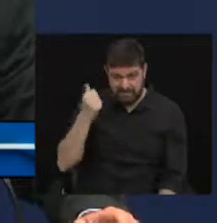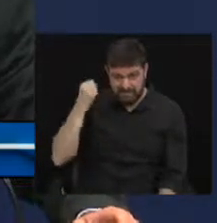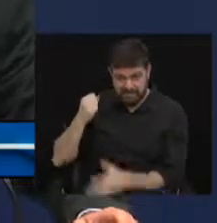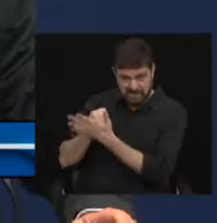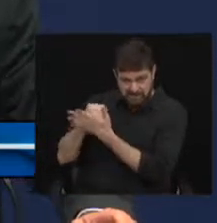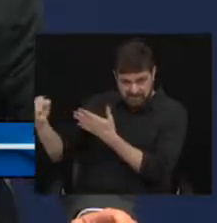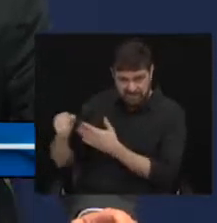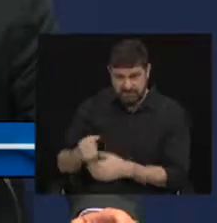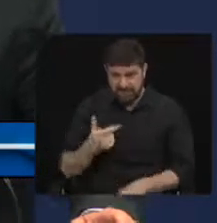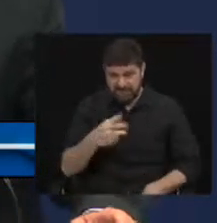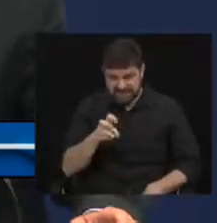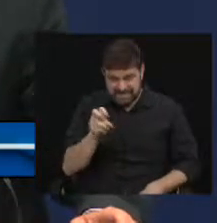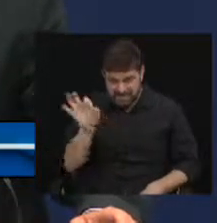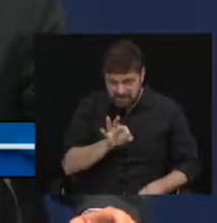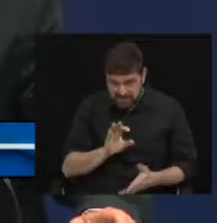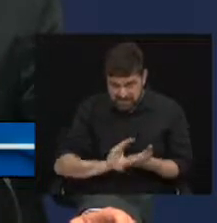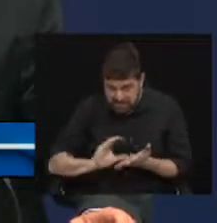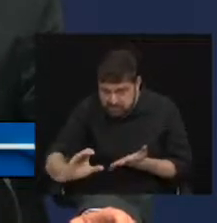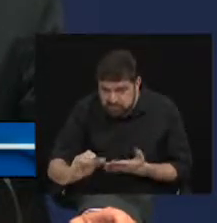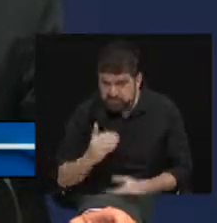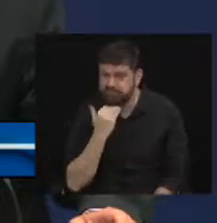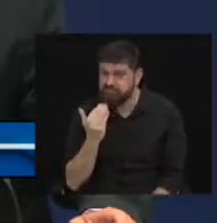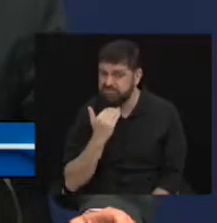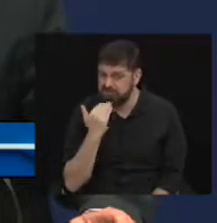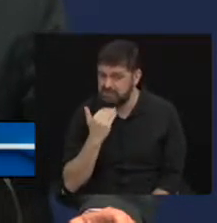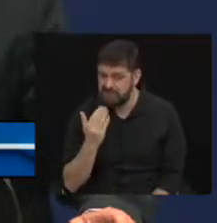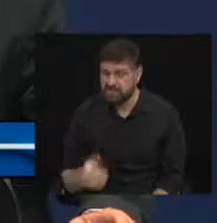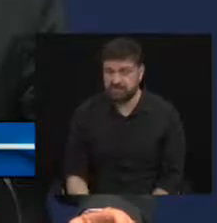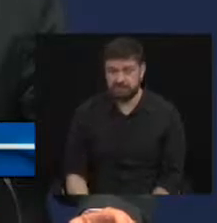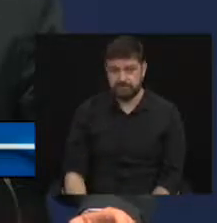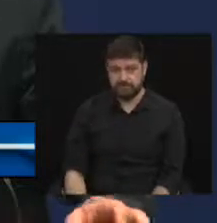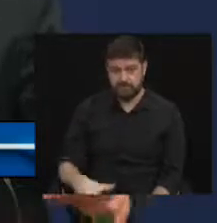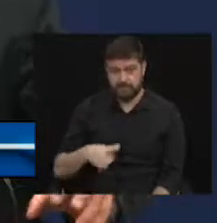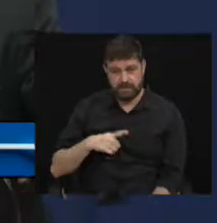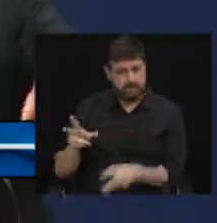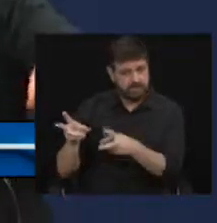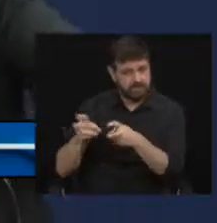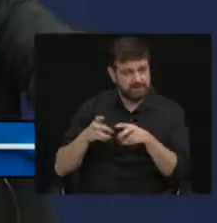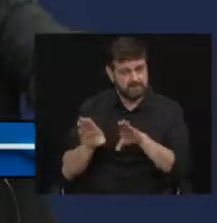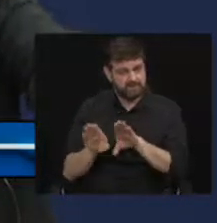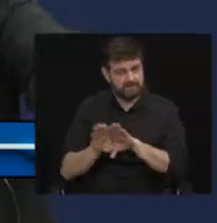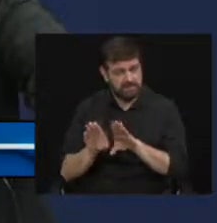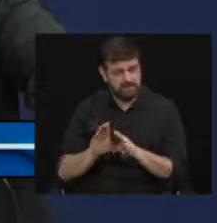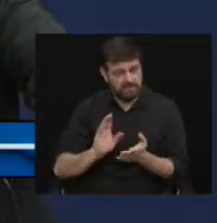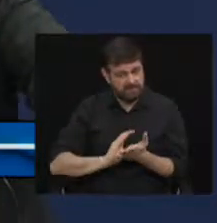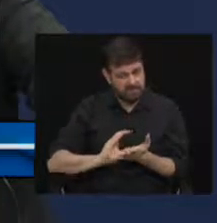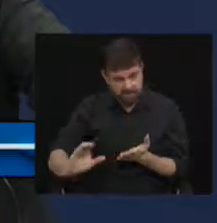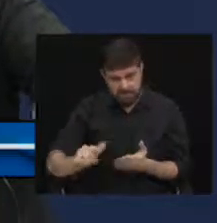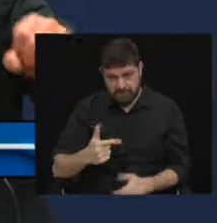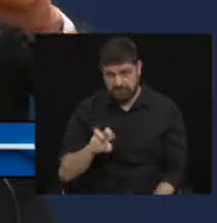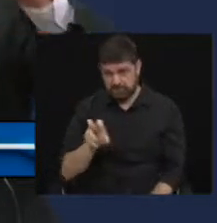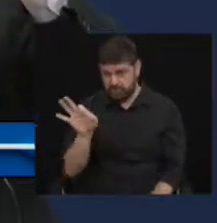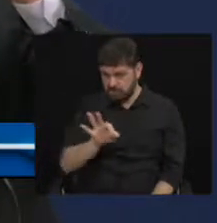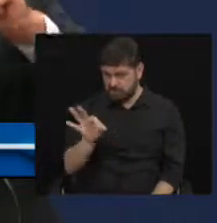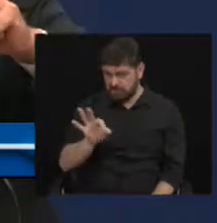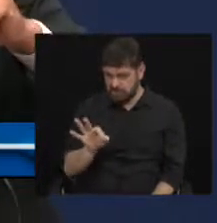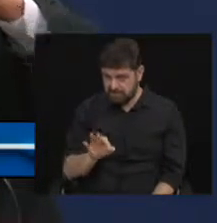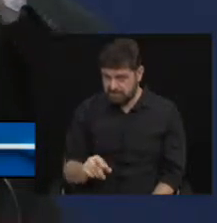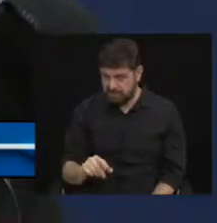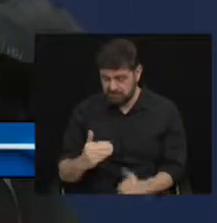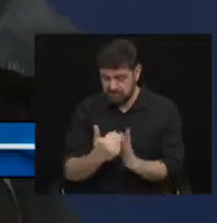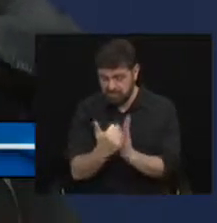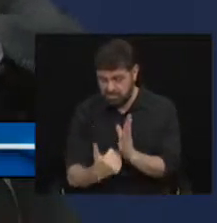Porque no governo Pedro Serafim, eu me lembro a fala do prefeito Jonas Donizete nessa tribuna,